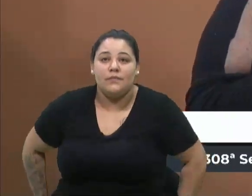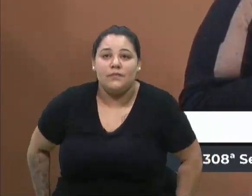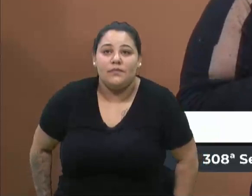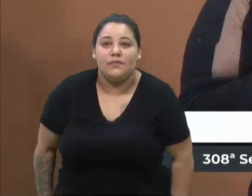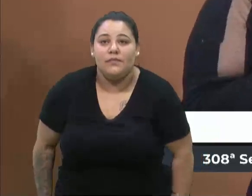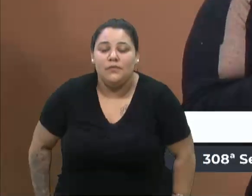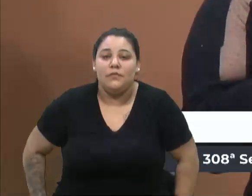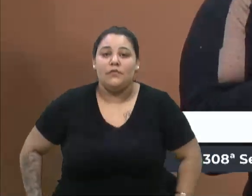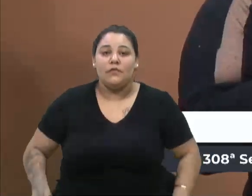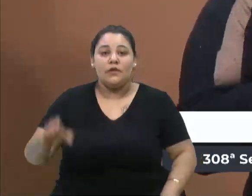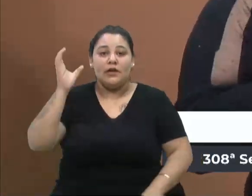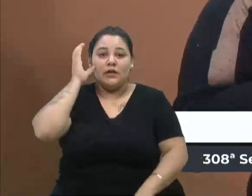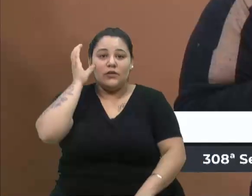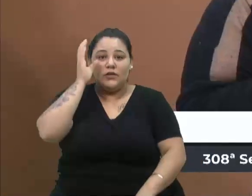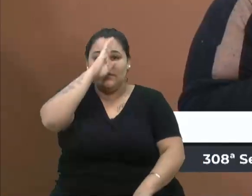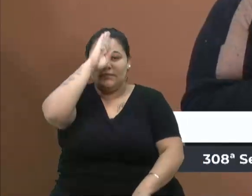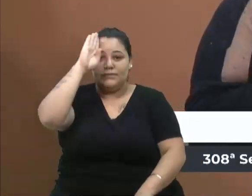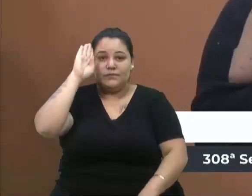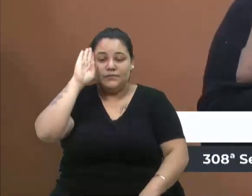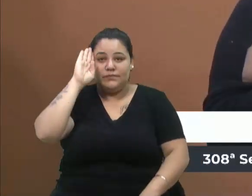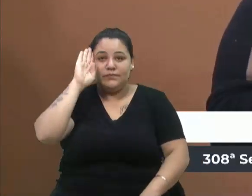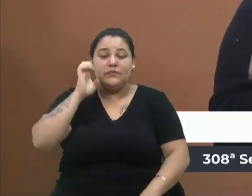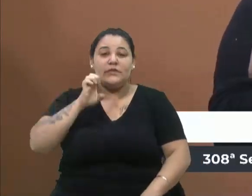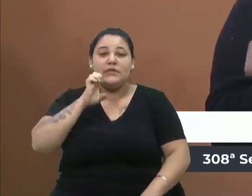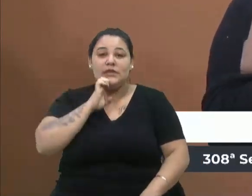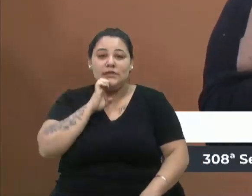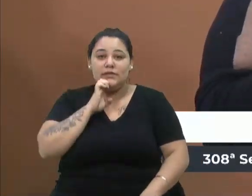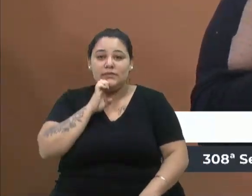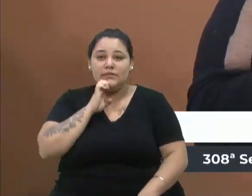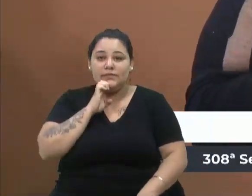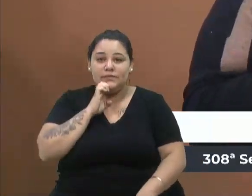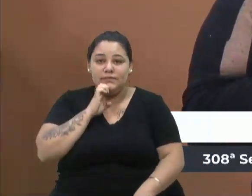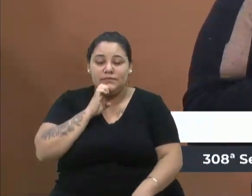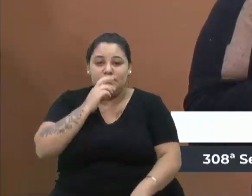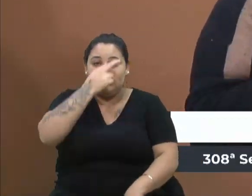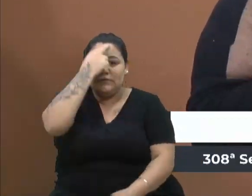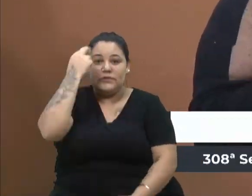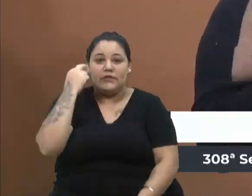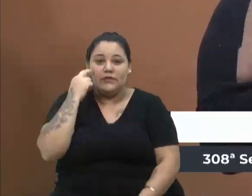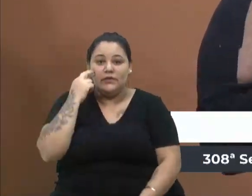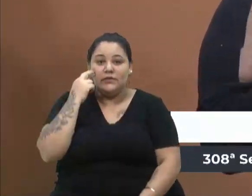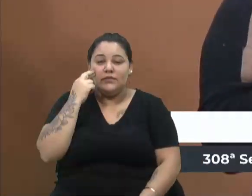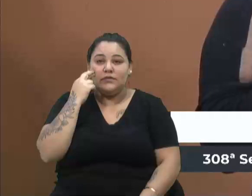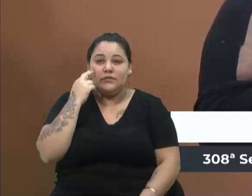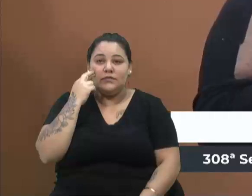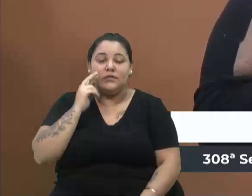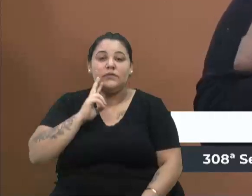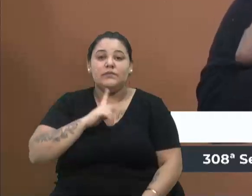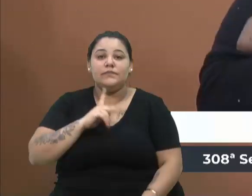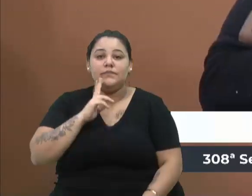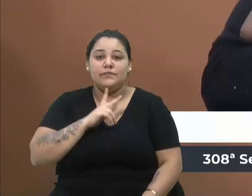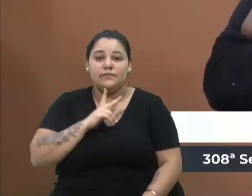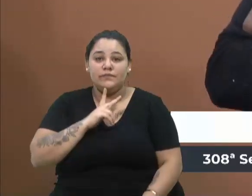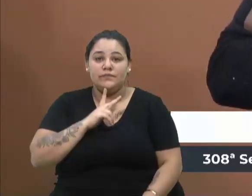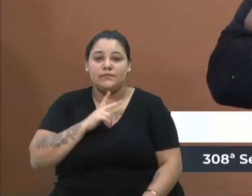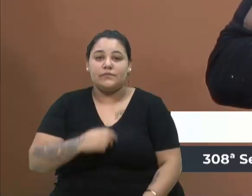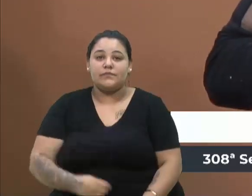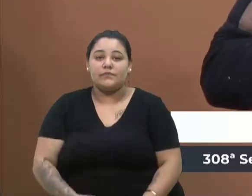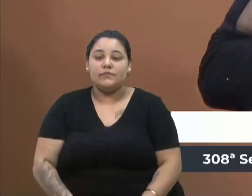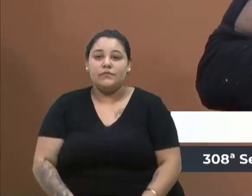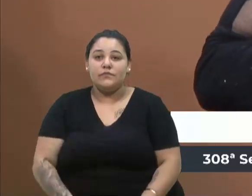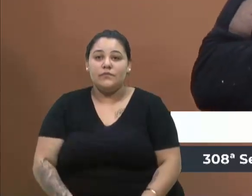é presidente Adriano Bressan Estela ballardin Rafael Bueno e Renato Oliveira